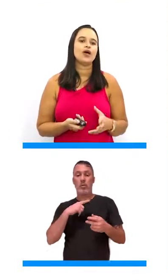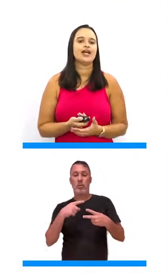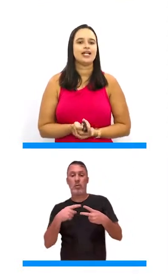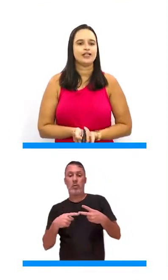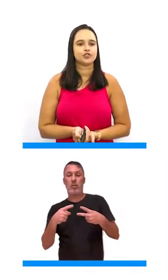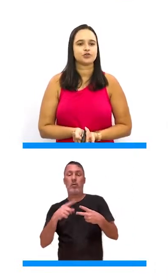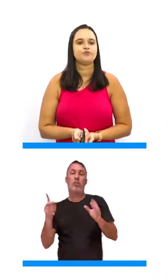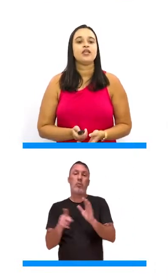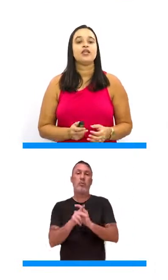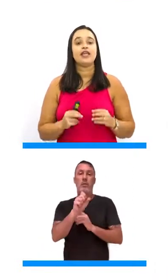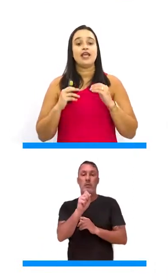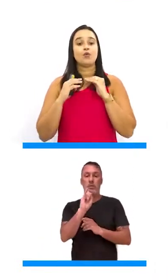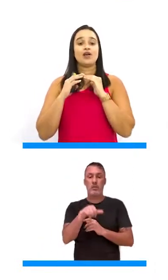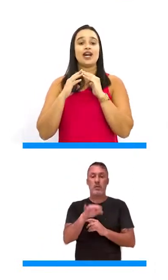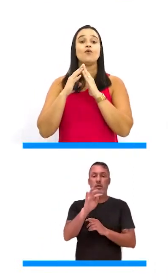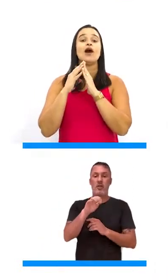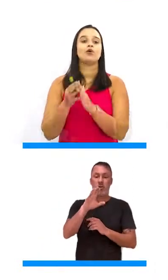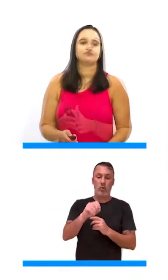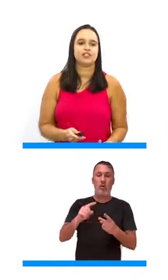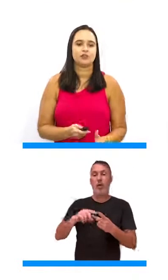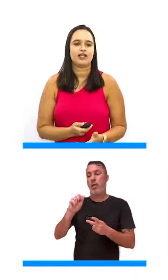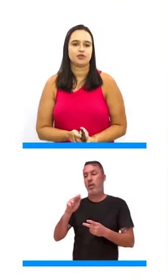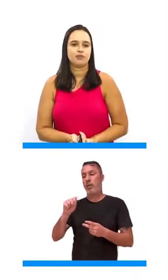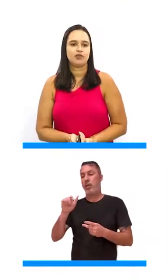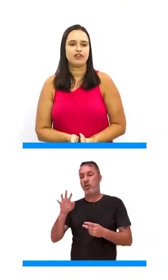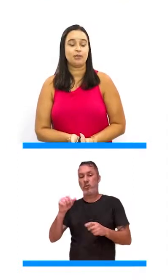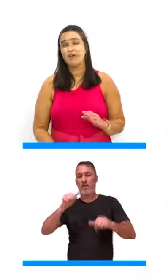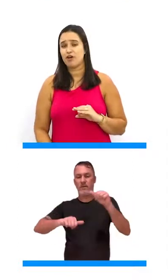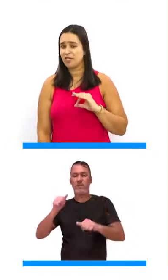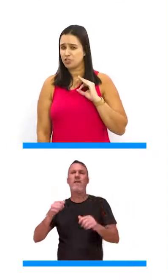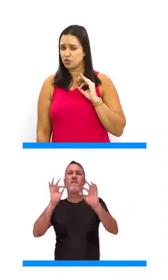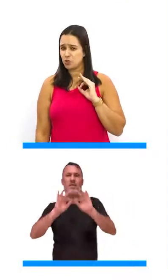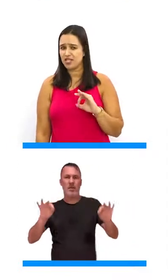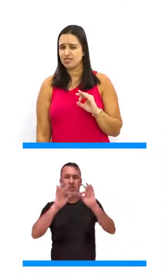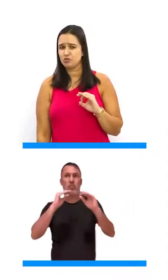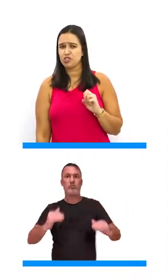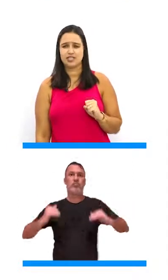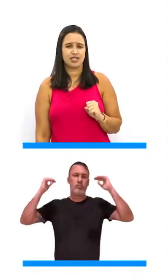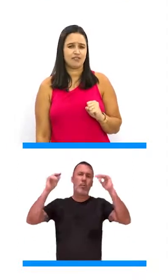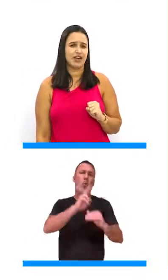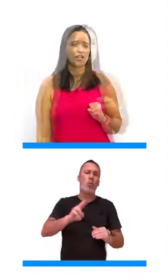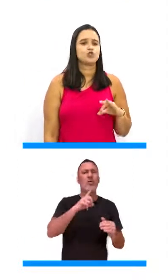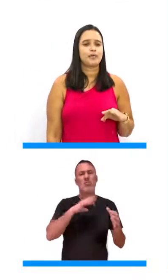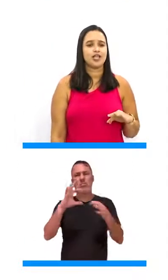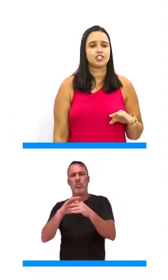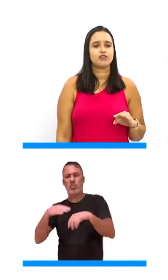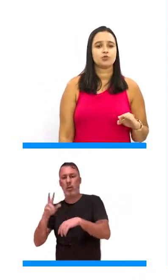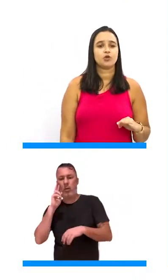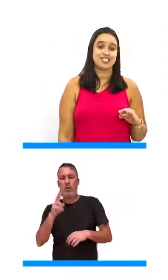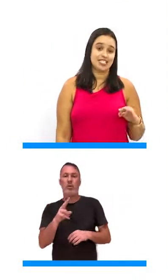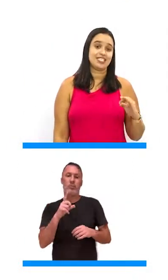ou analítico. E é um grau alto expresso aí pelo verbo. Uma forma que a gente quase não utiliza na fala. O